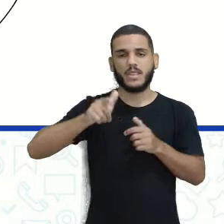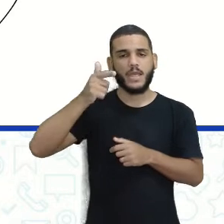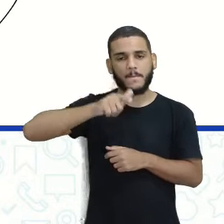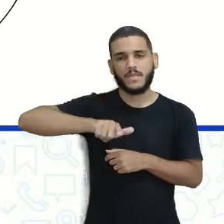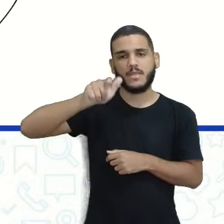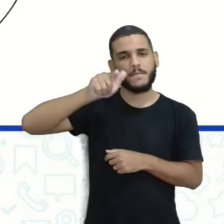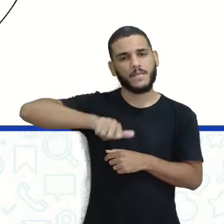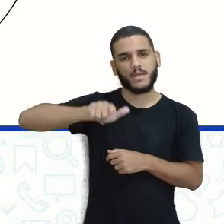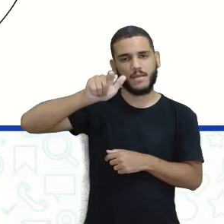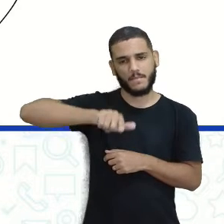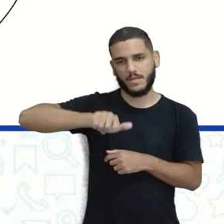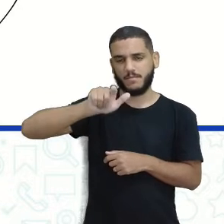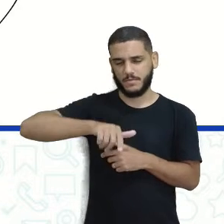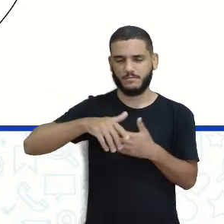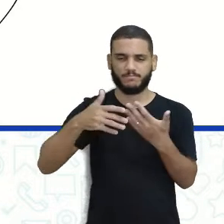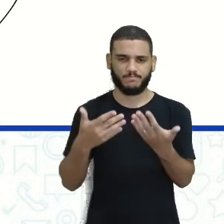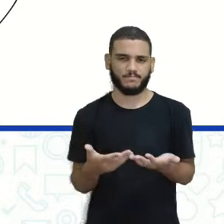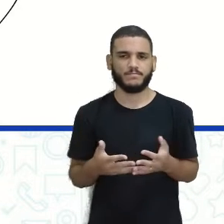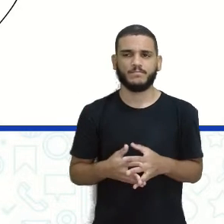por 3 é